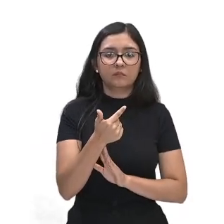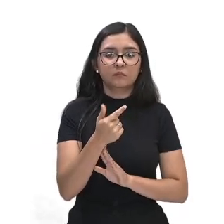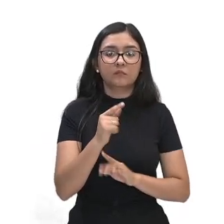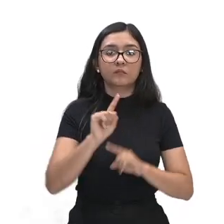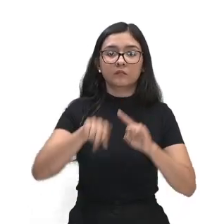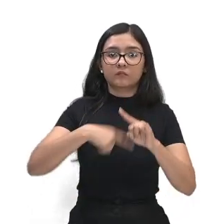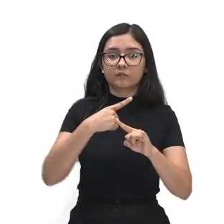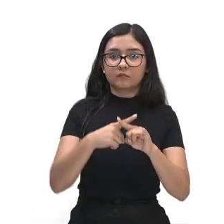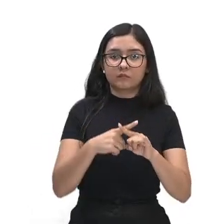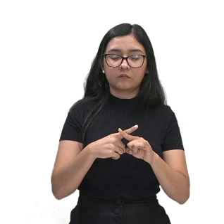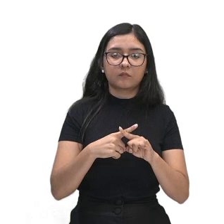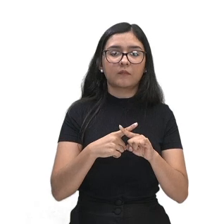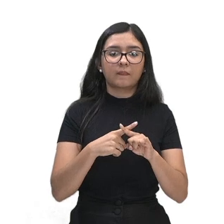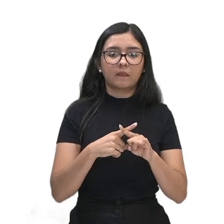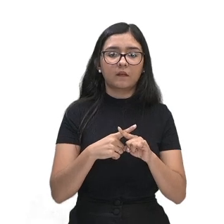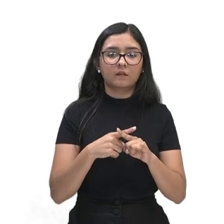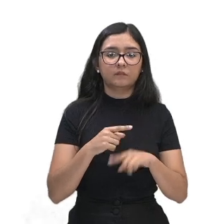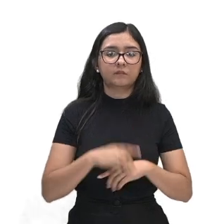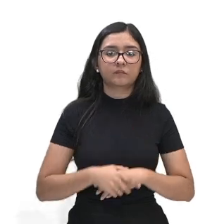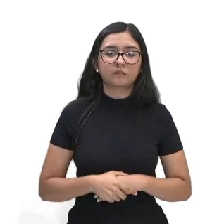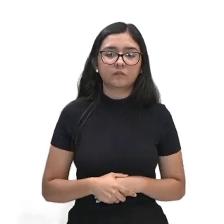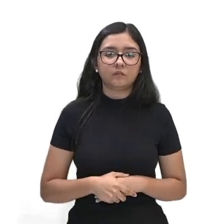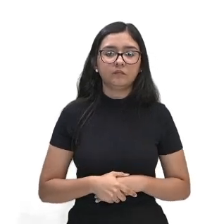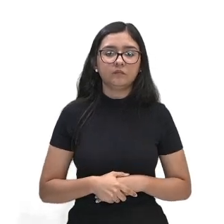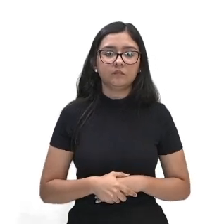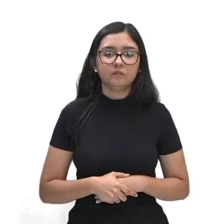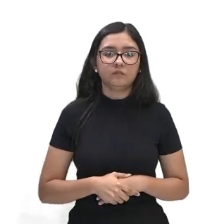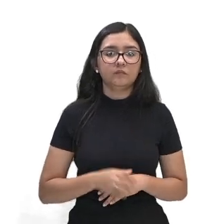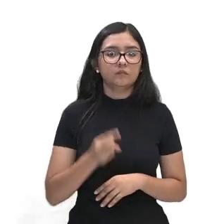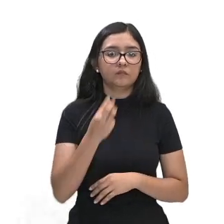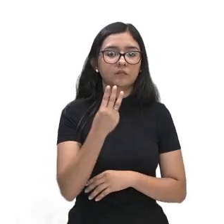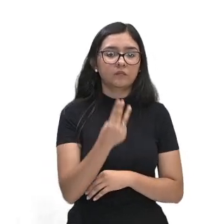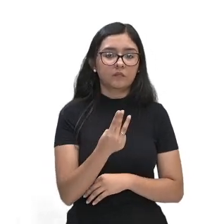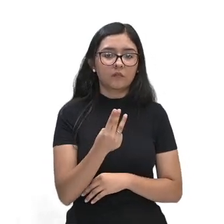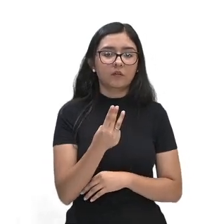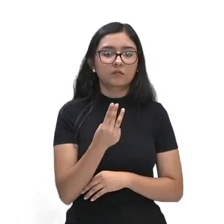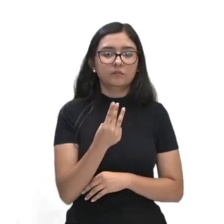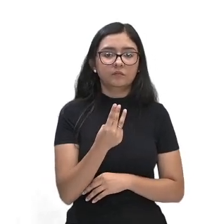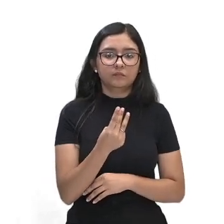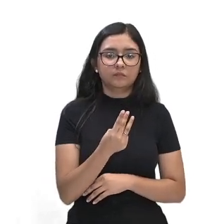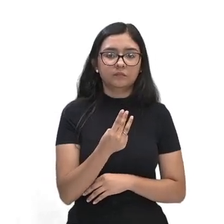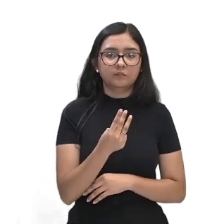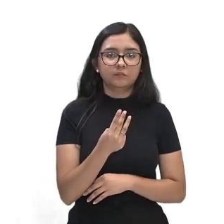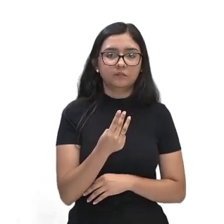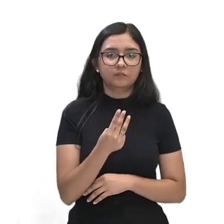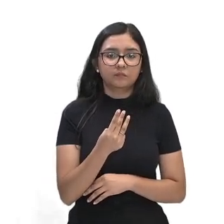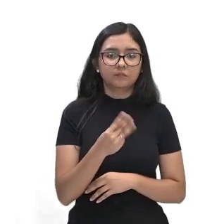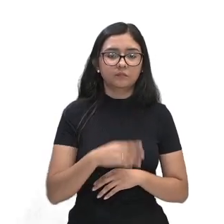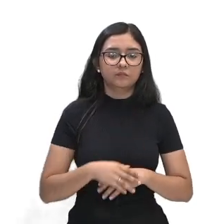vezes a carga Q2, que é 3